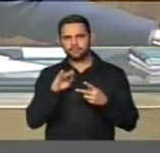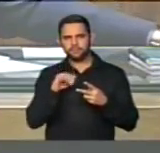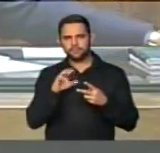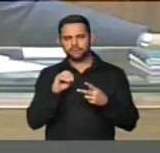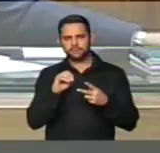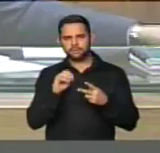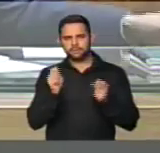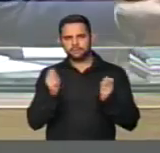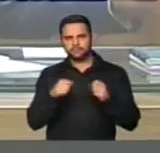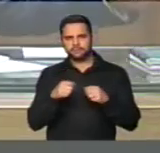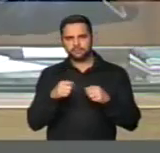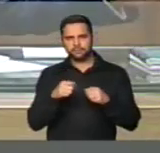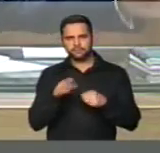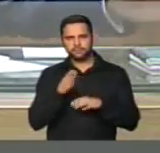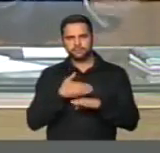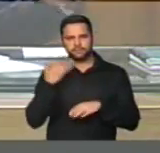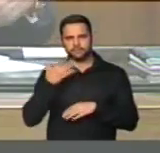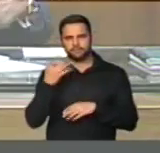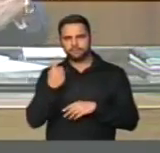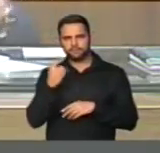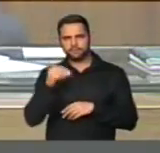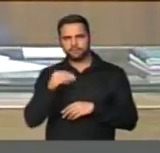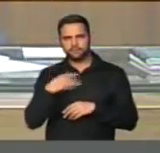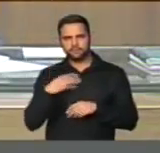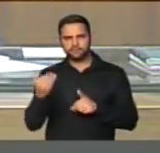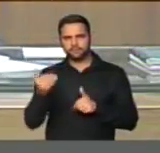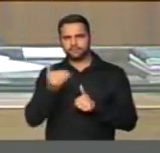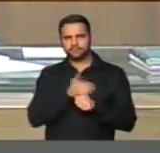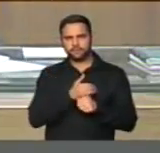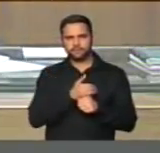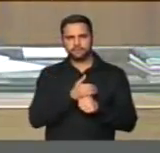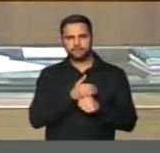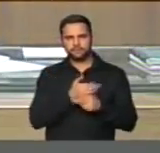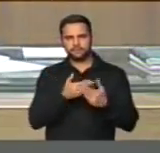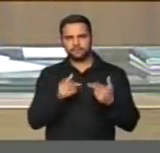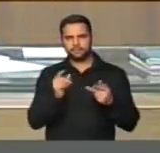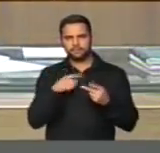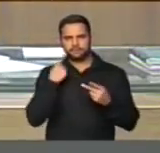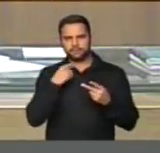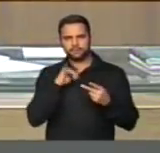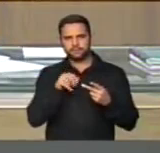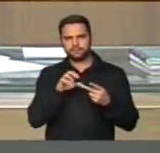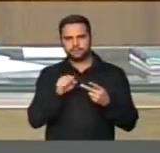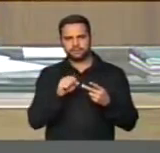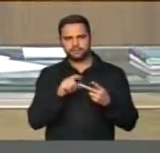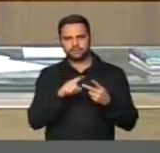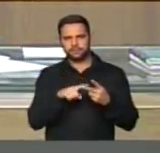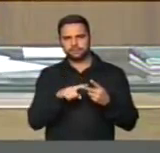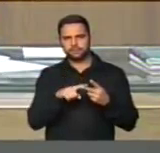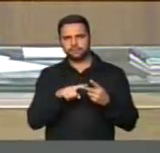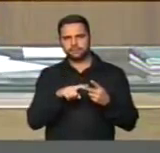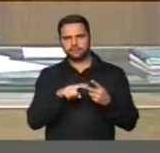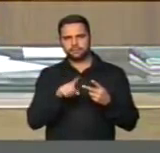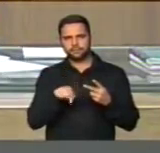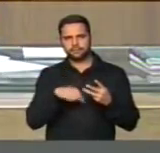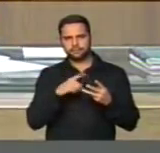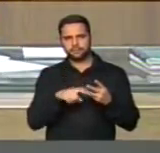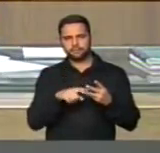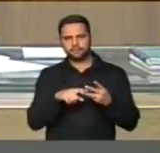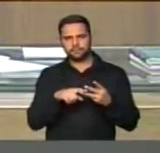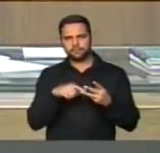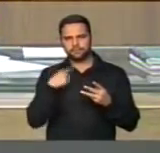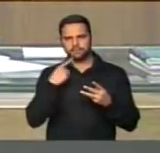Fabrício, que possa usar a tribuna um minuto, depois ele assumirá a palavra, passará a palavra ao deputado Jorge Solo, depois aos